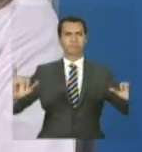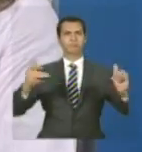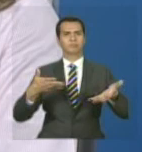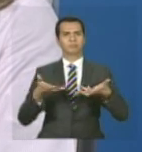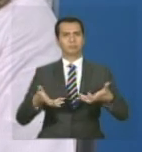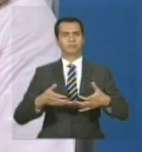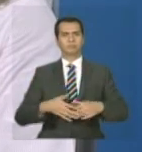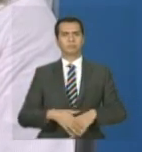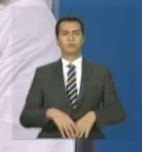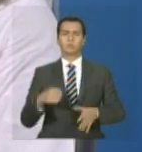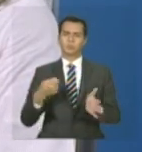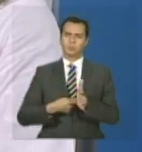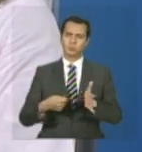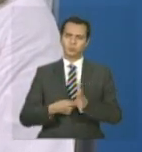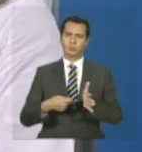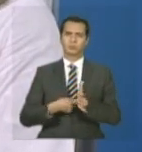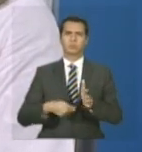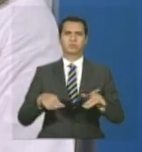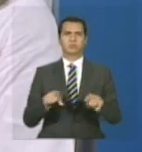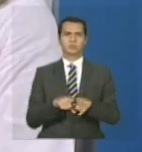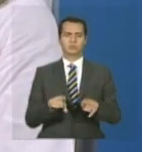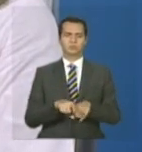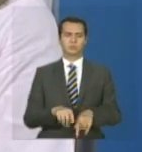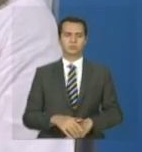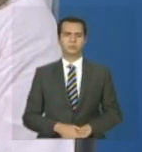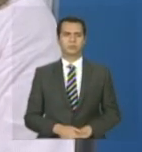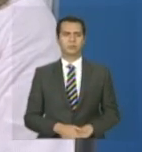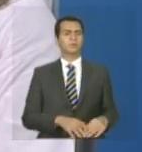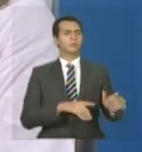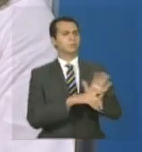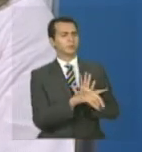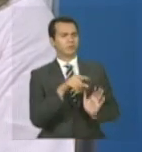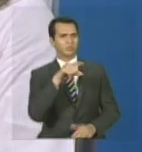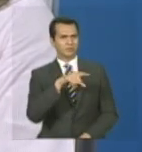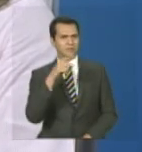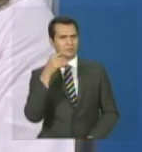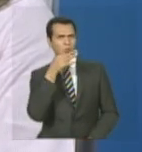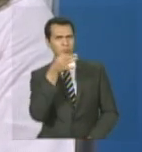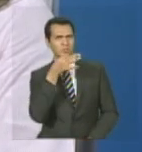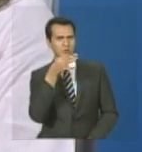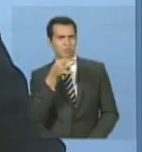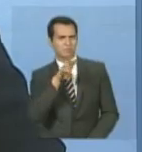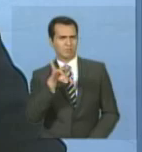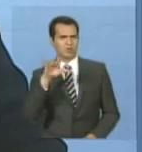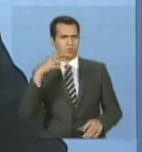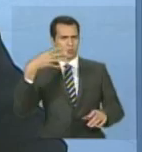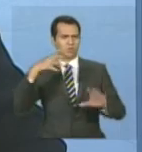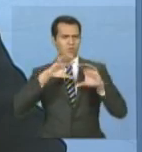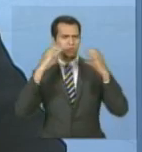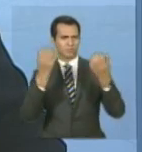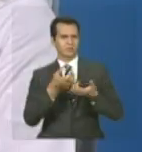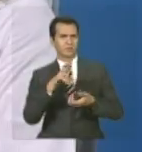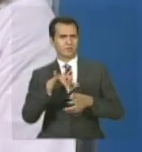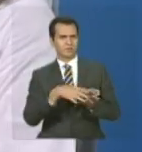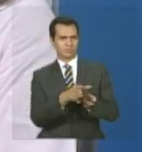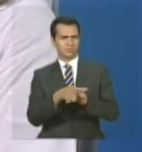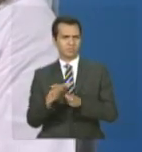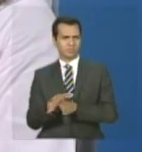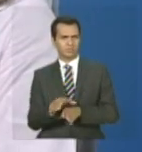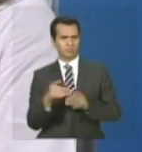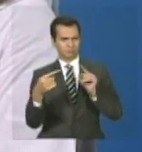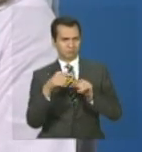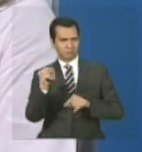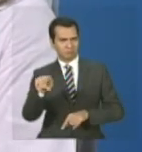queremos defender. Né? E você acha que a quarta conferência vai realmente orientar nesse sentido? Eu tenho